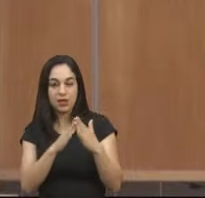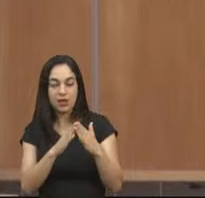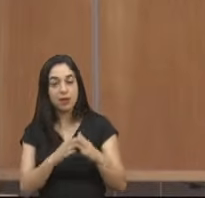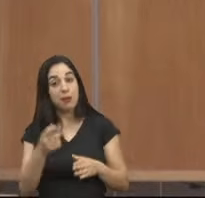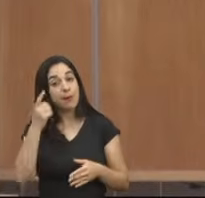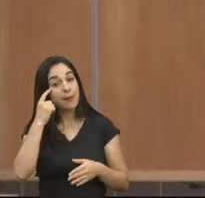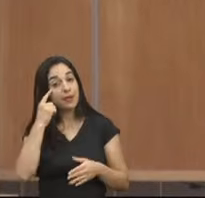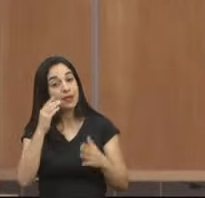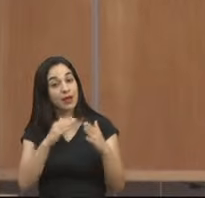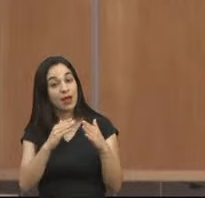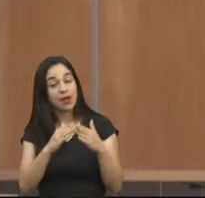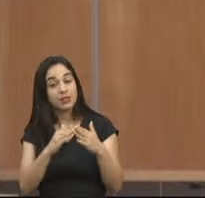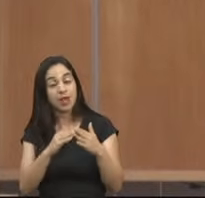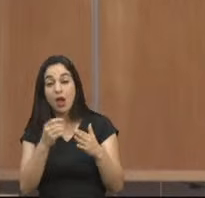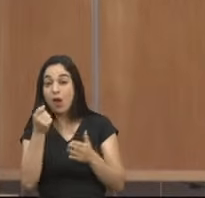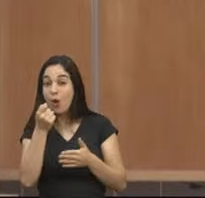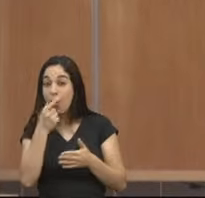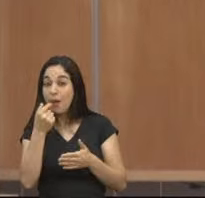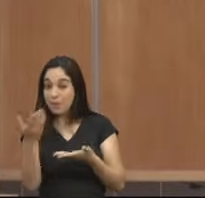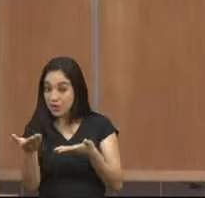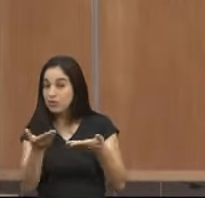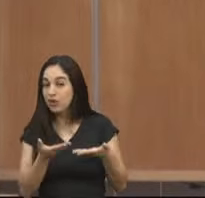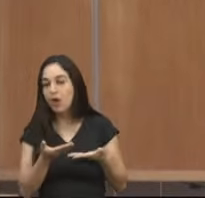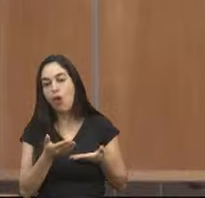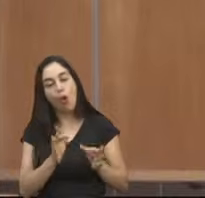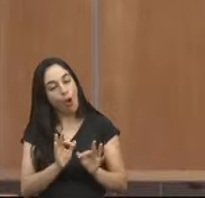casa chegar o remédio? Ótimo, né?